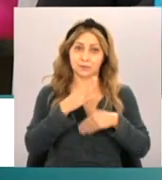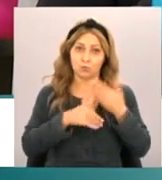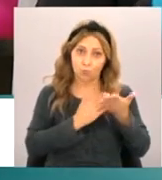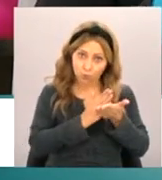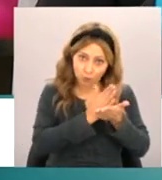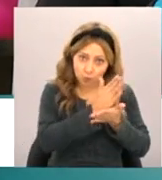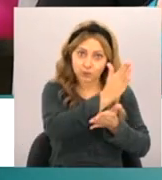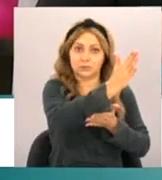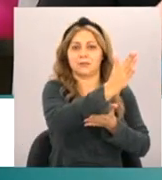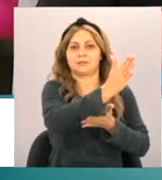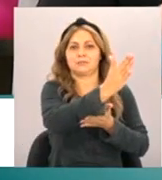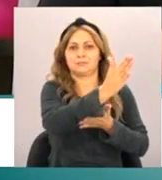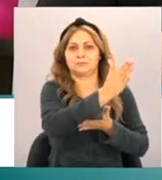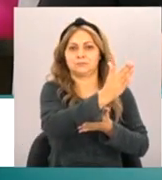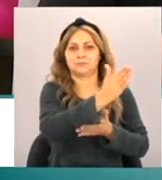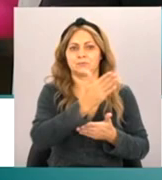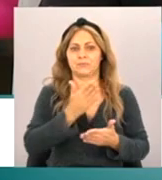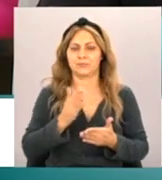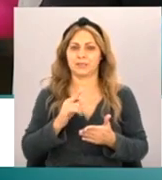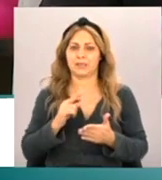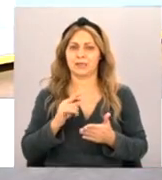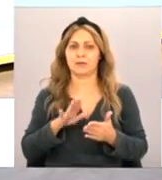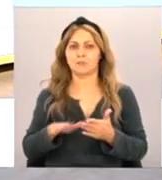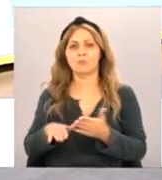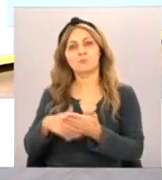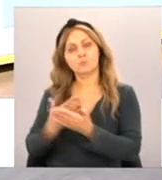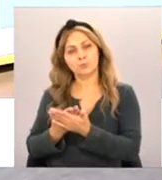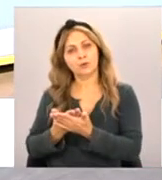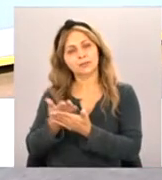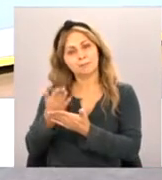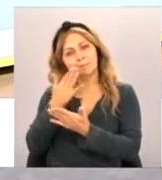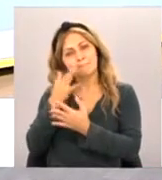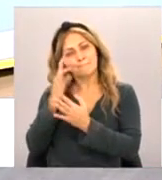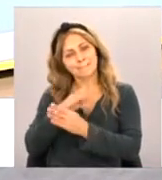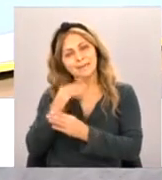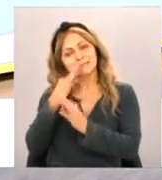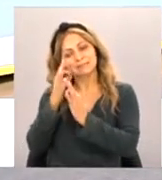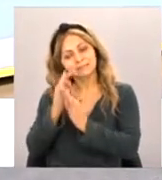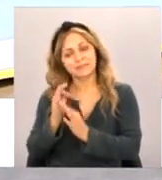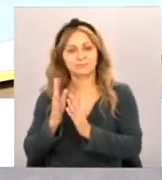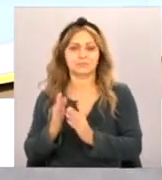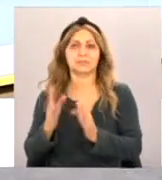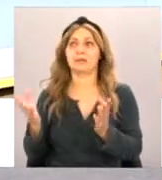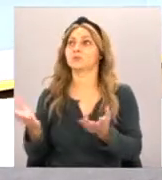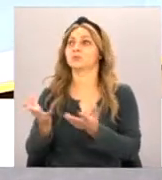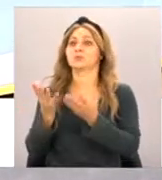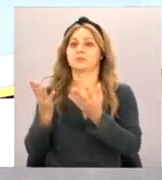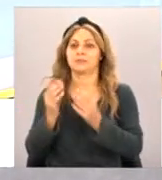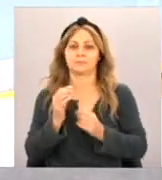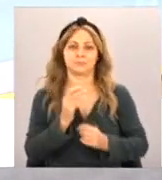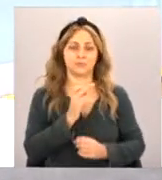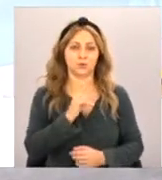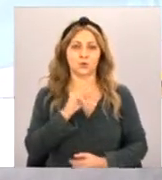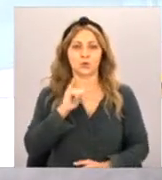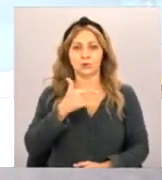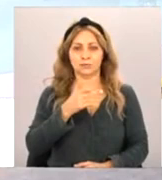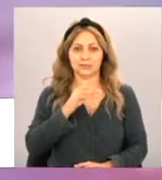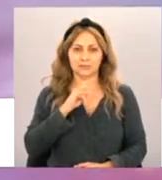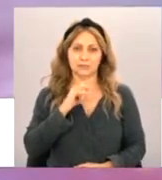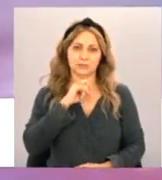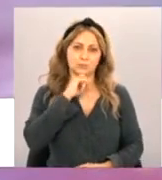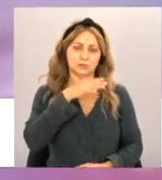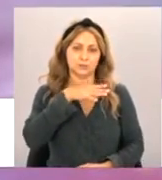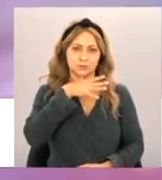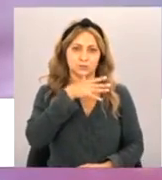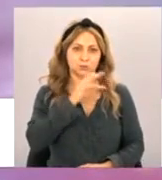de grau de concretização da problema de passar é muito necessário para que a Aoi Tavares que terá alguma coisa a dizer nomeadamente